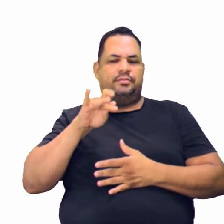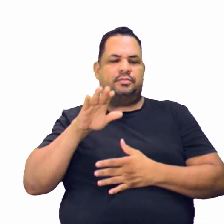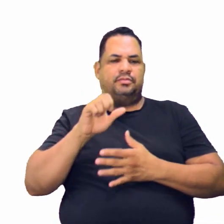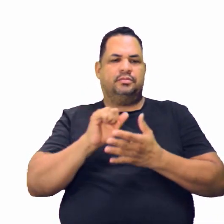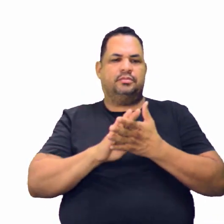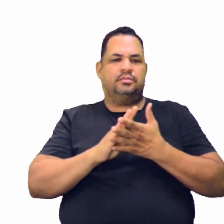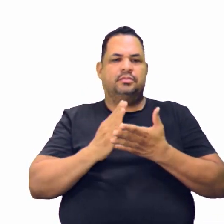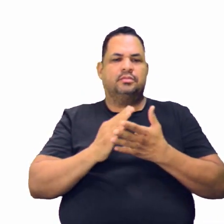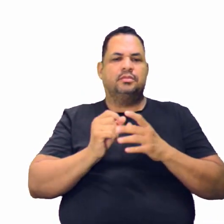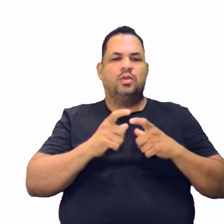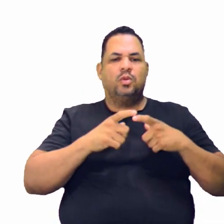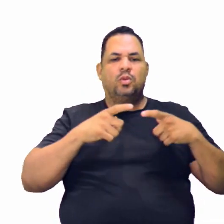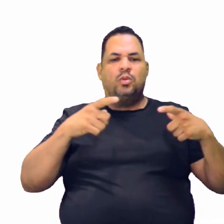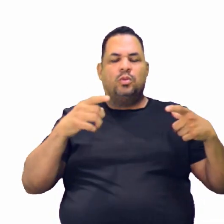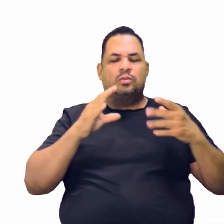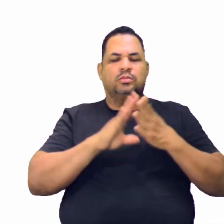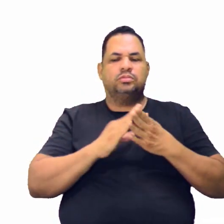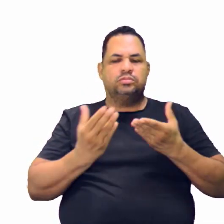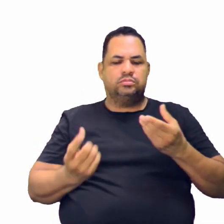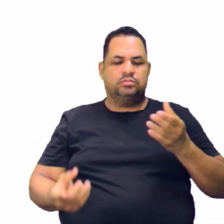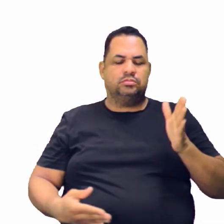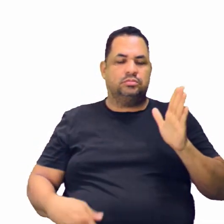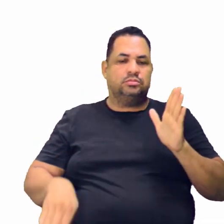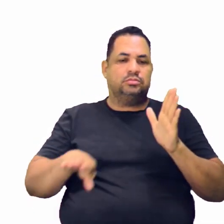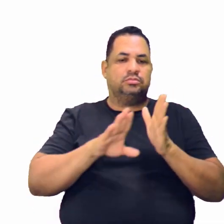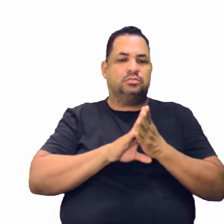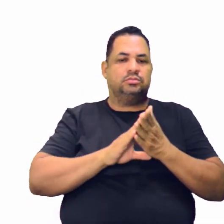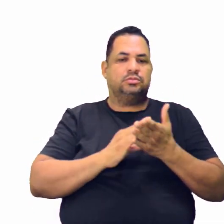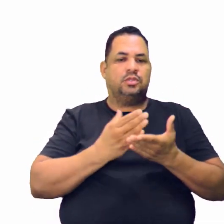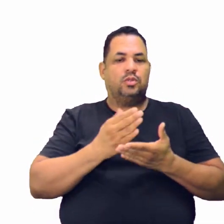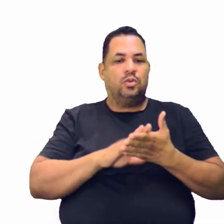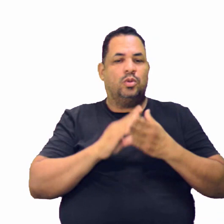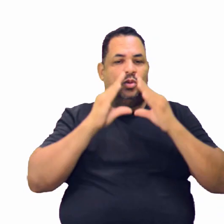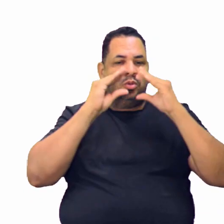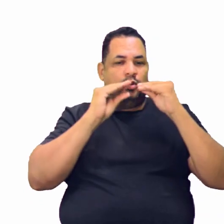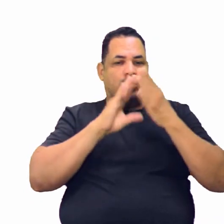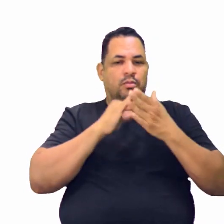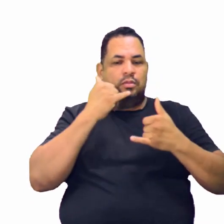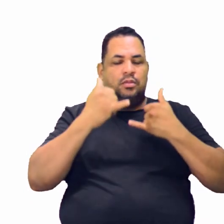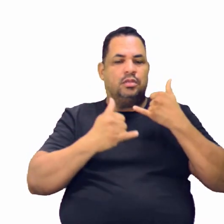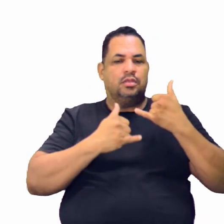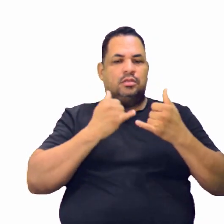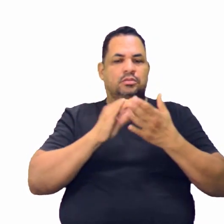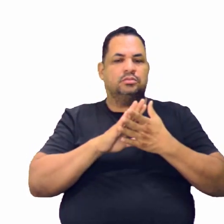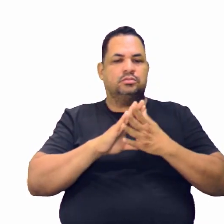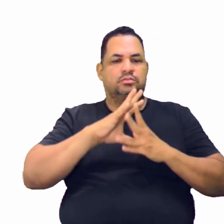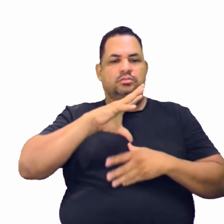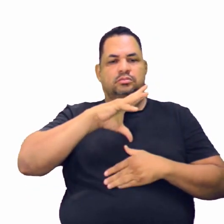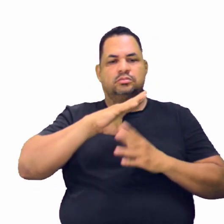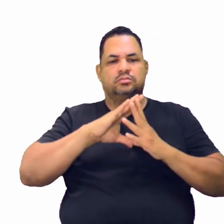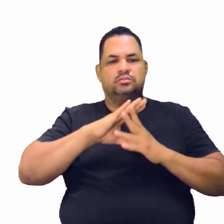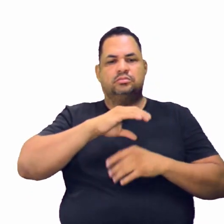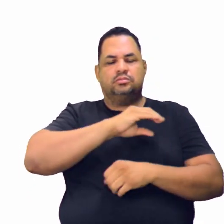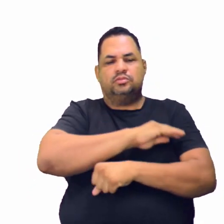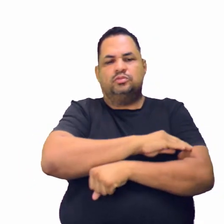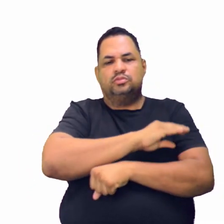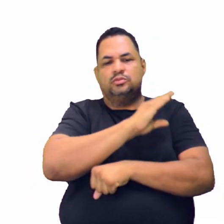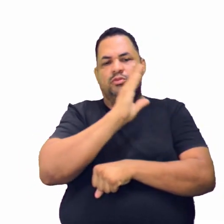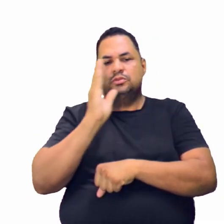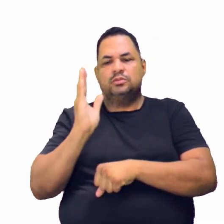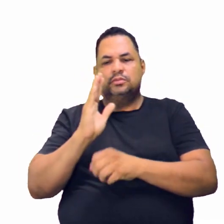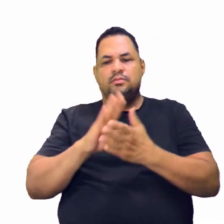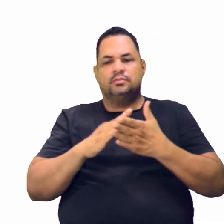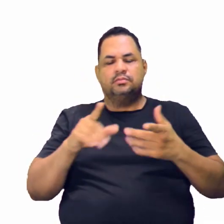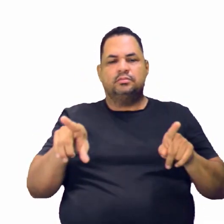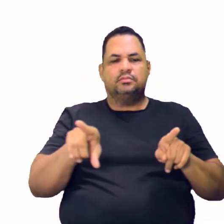a maioria chegou cedo, brincaram o dia todo. Os brasileiros somos alegres. Aí